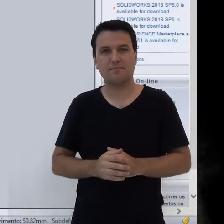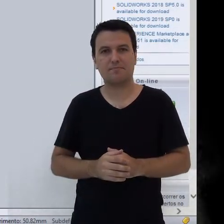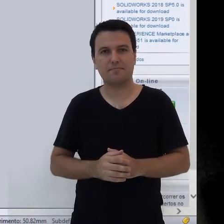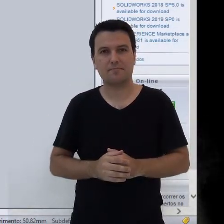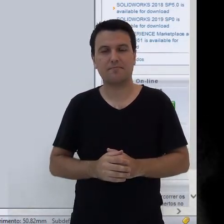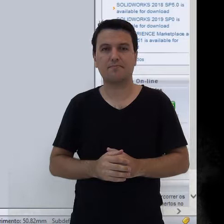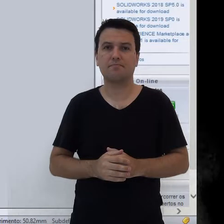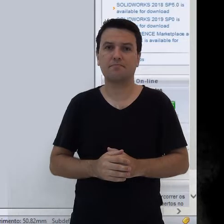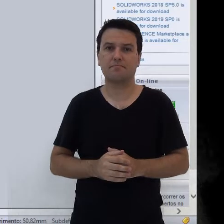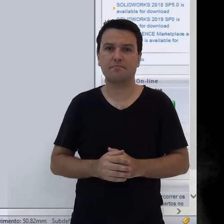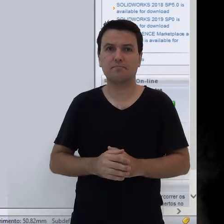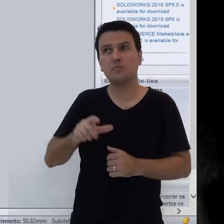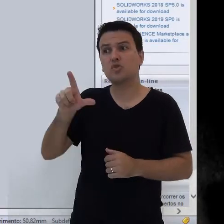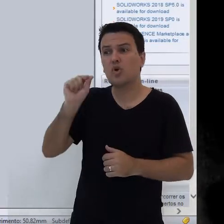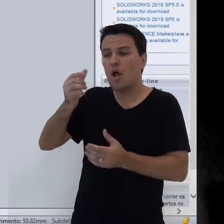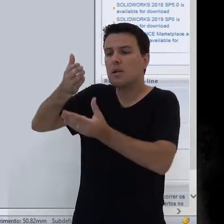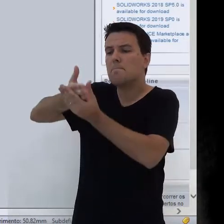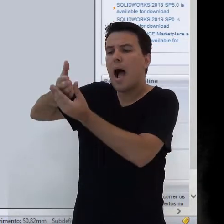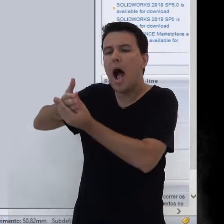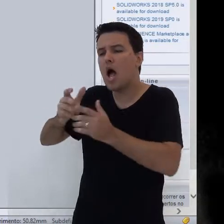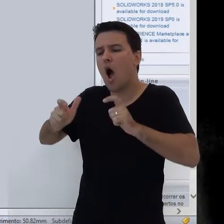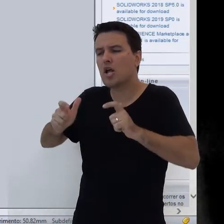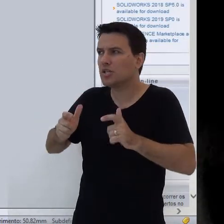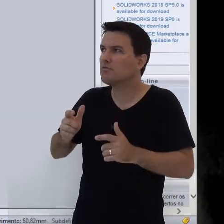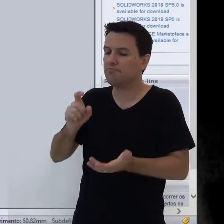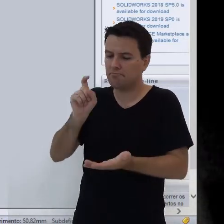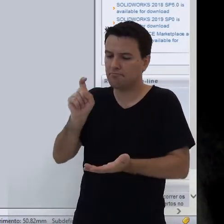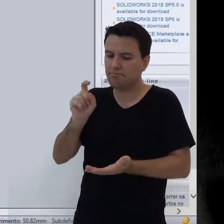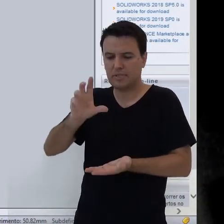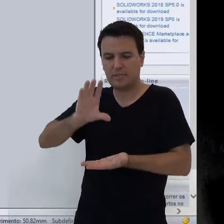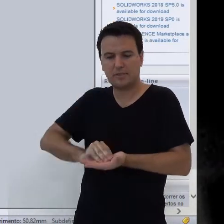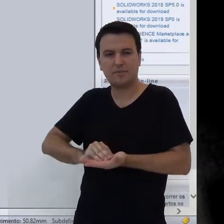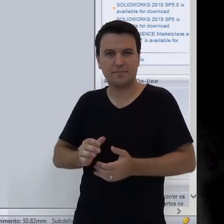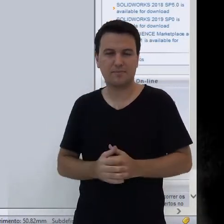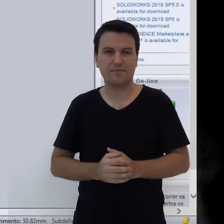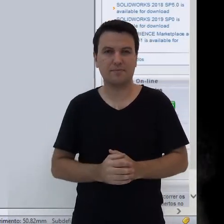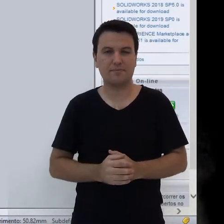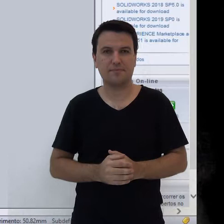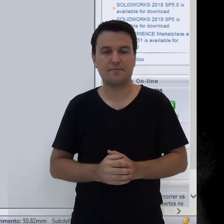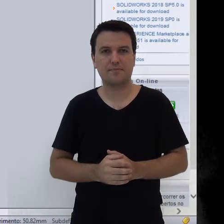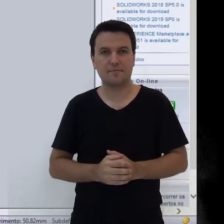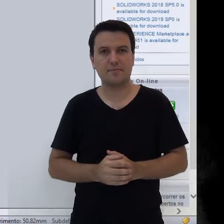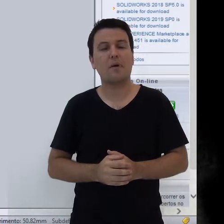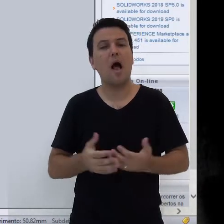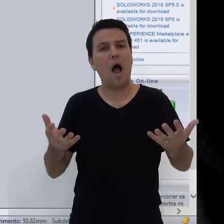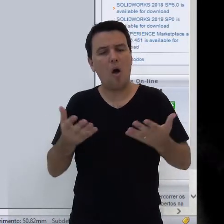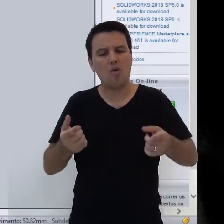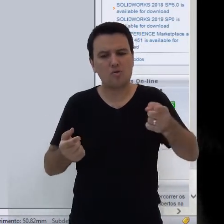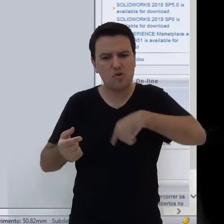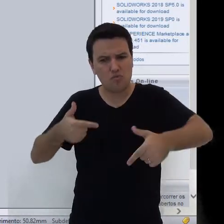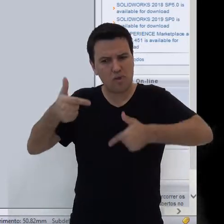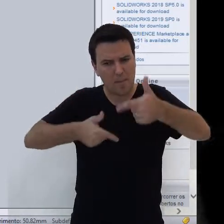01, e vou escolher um local, vou clicar em salvar. Meu nome do arquivo mudou e eu estou